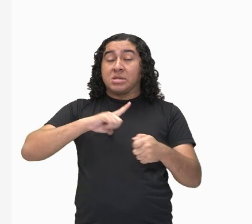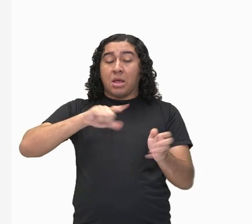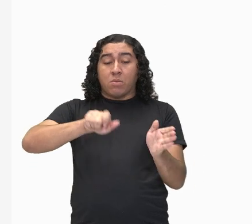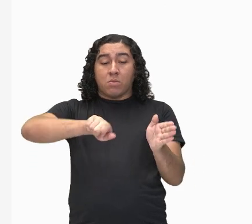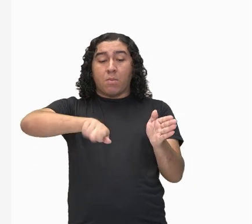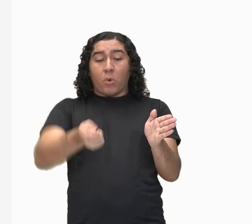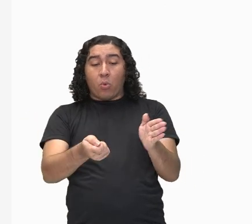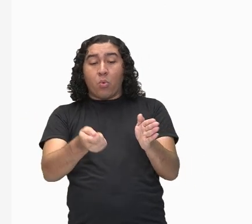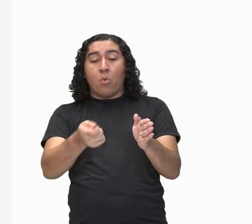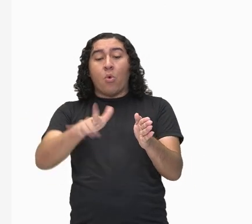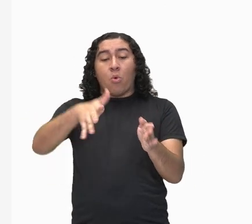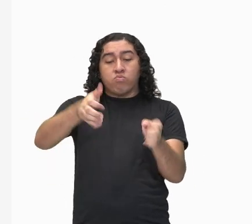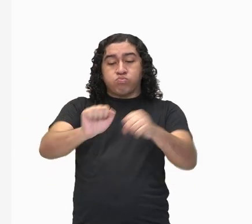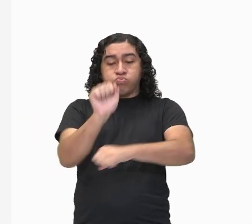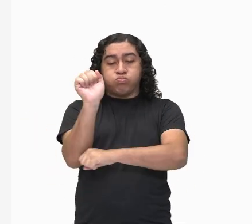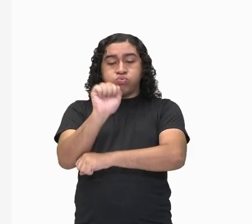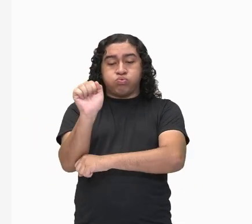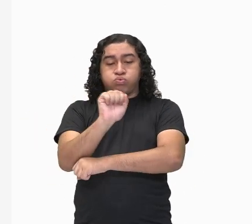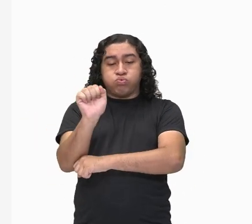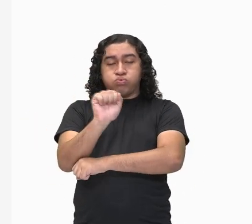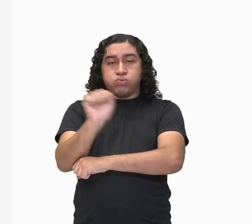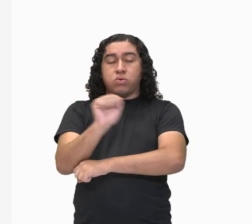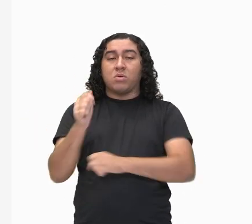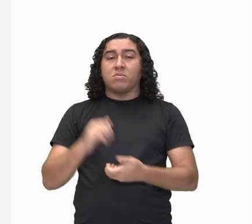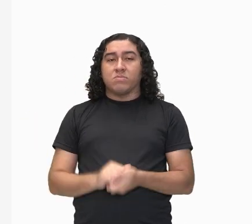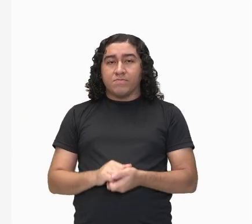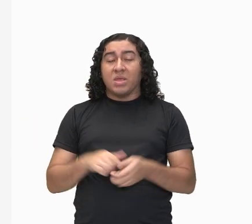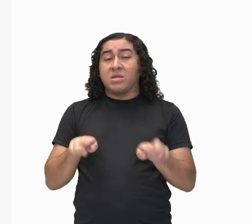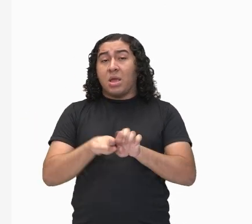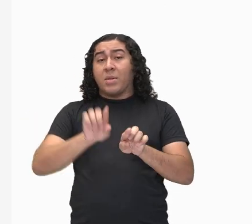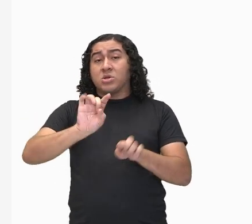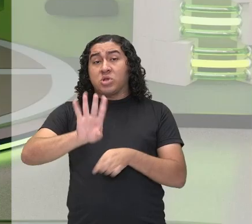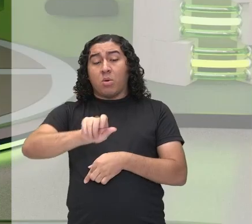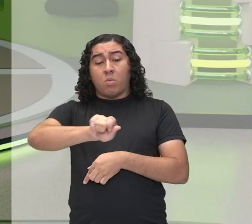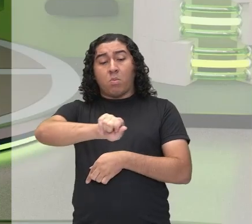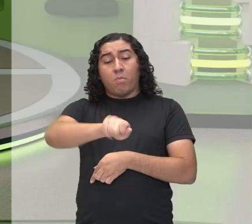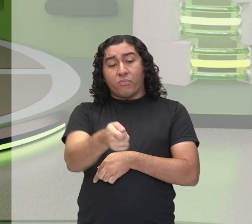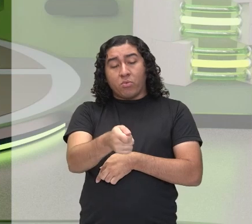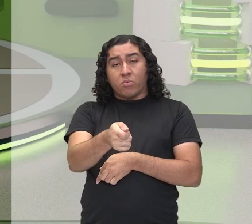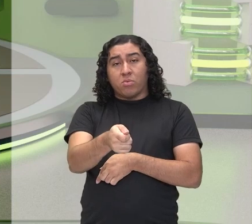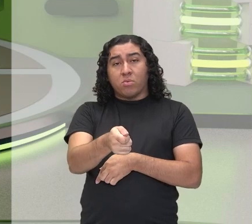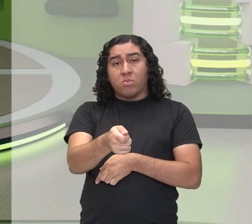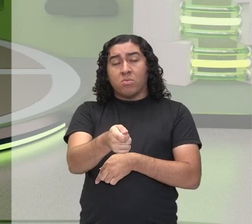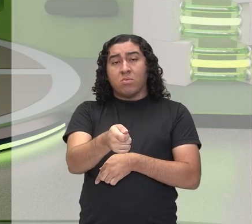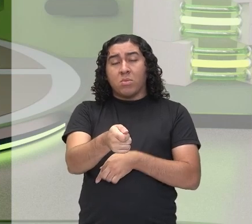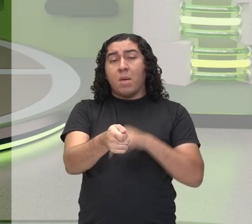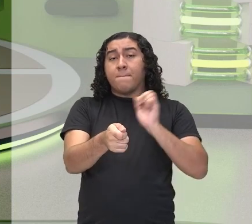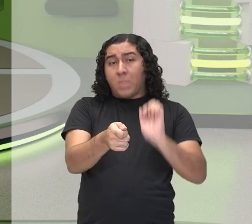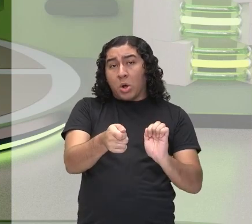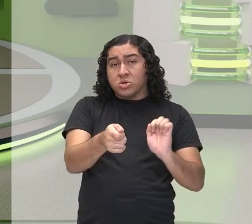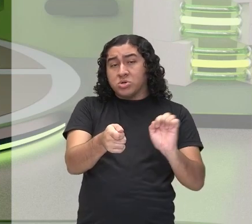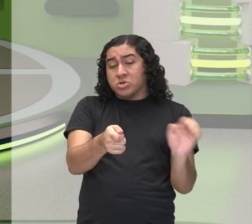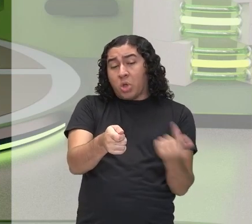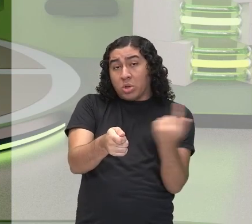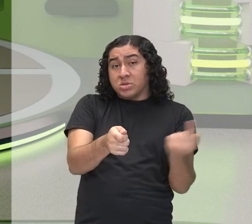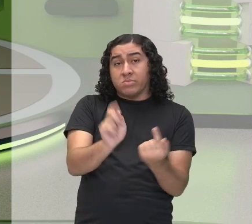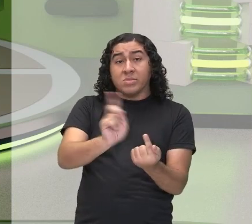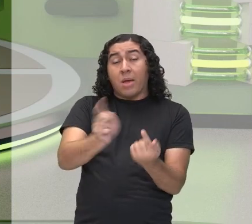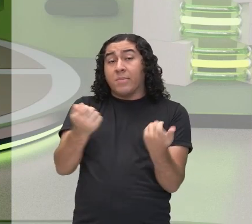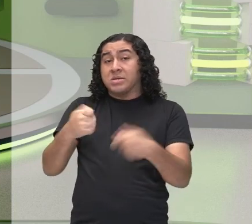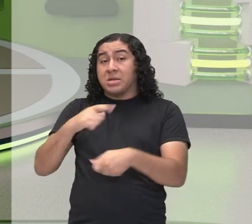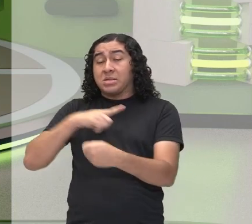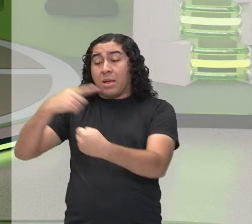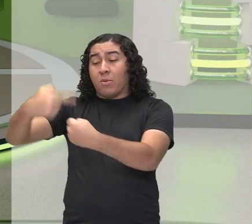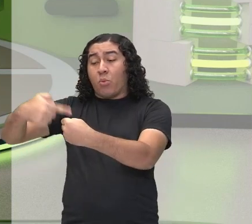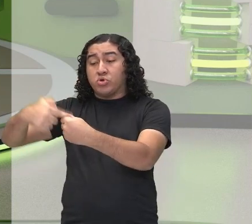funcionar. E somente o carro ligado também, ele não anda se não tiver o combustível, né? Então, esse